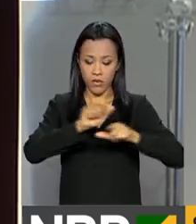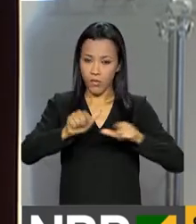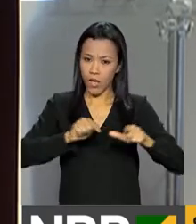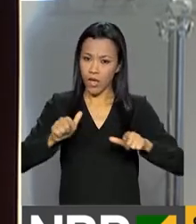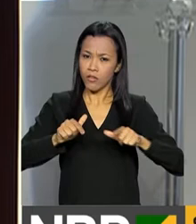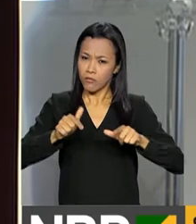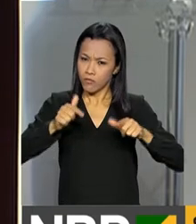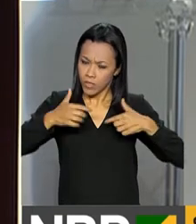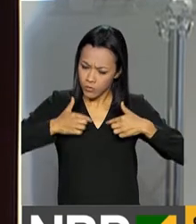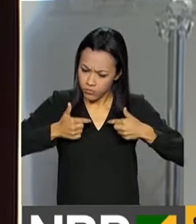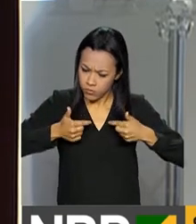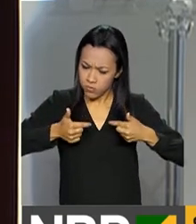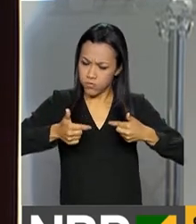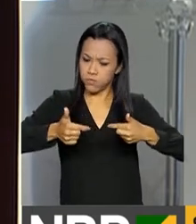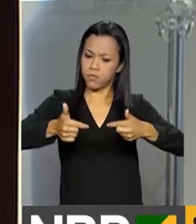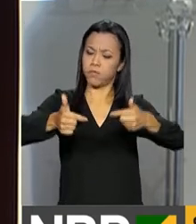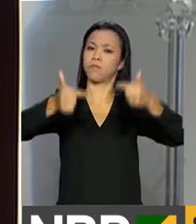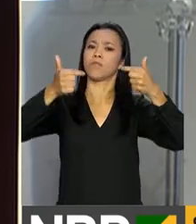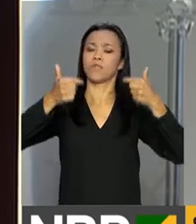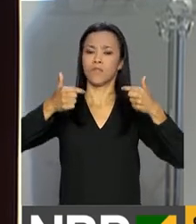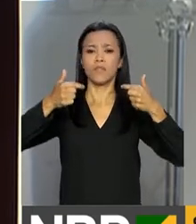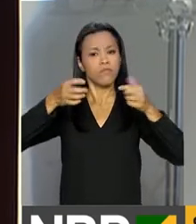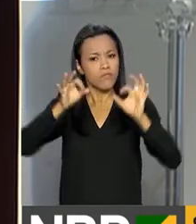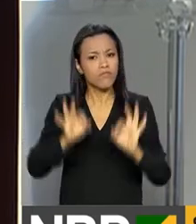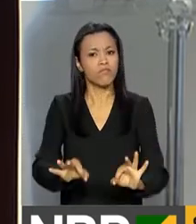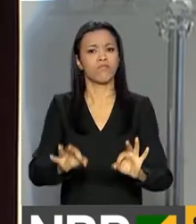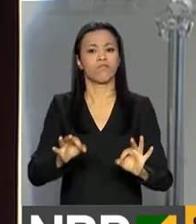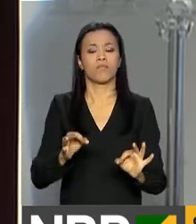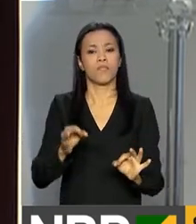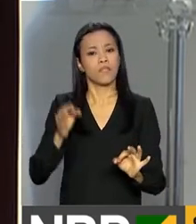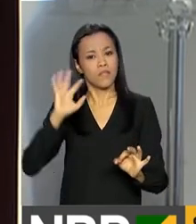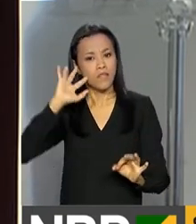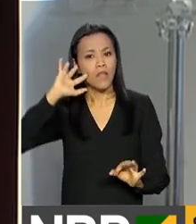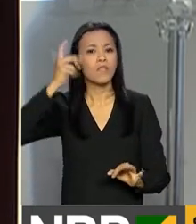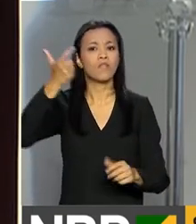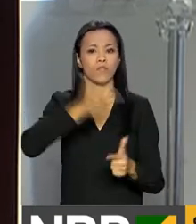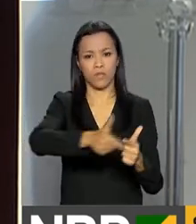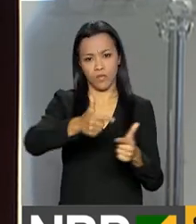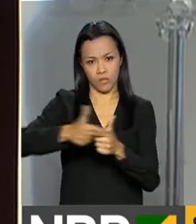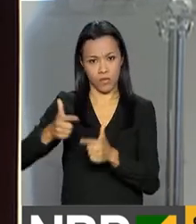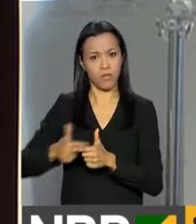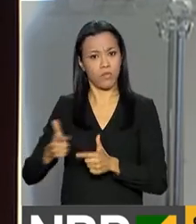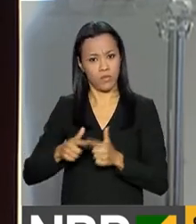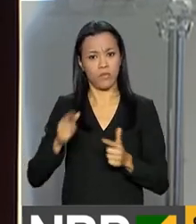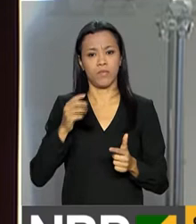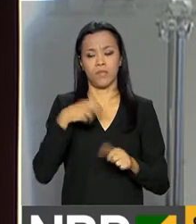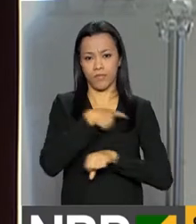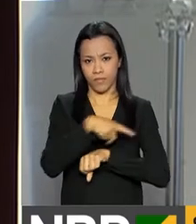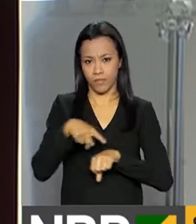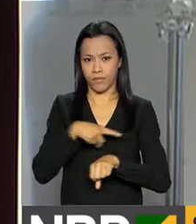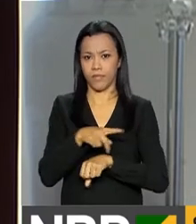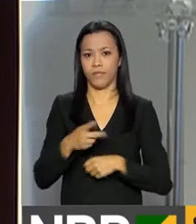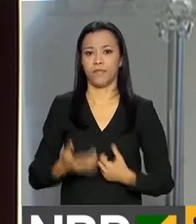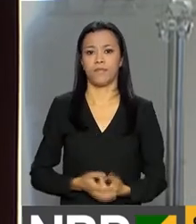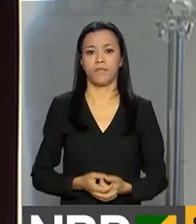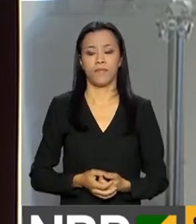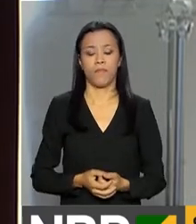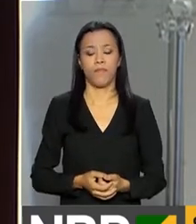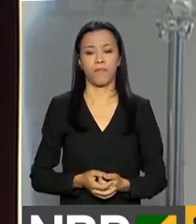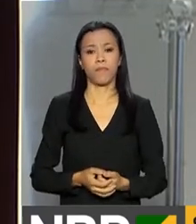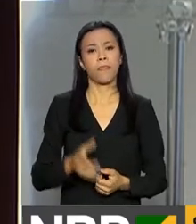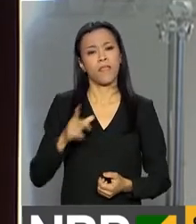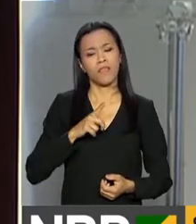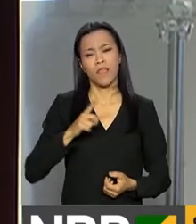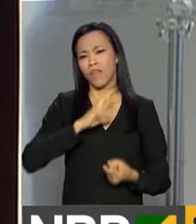forma verdadeira os problemas do Brasil. Todos nós sabemos que tem